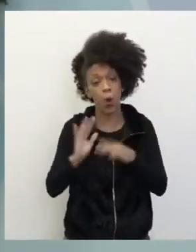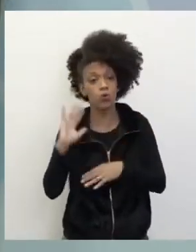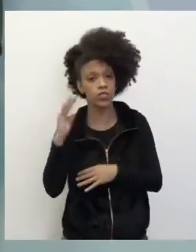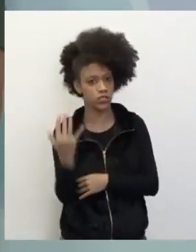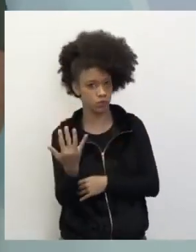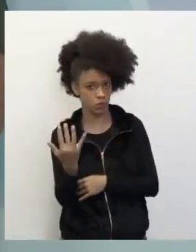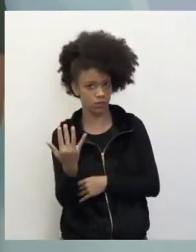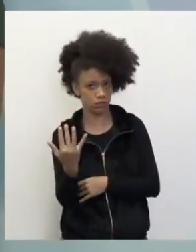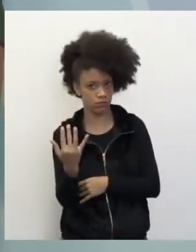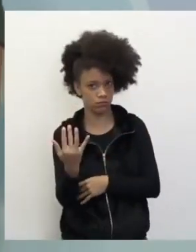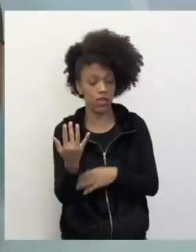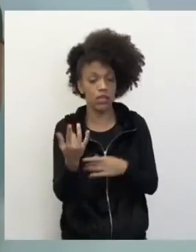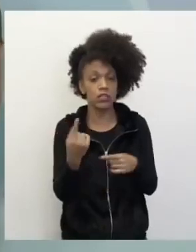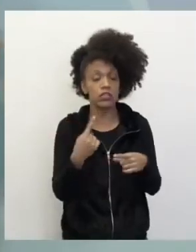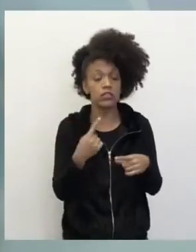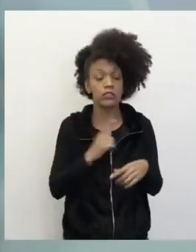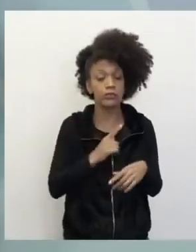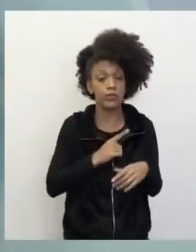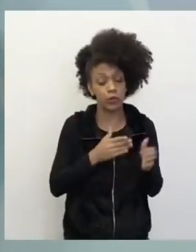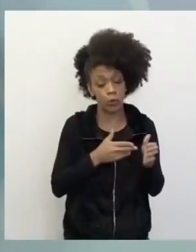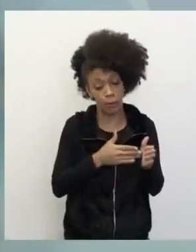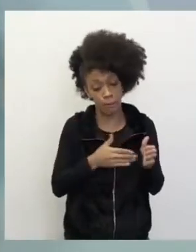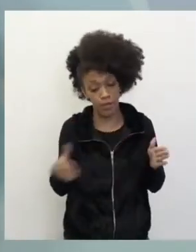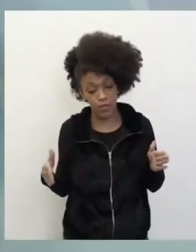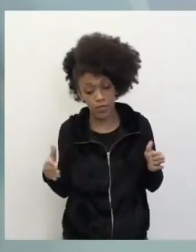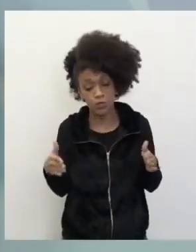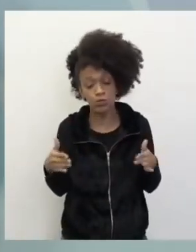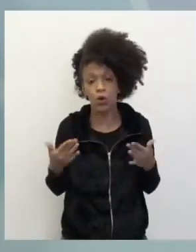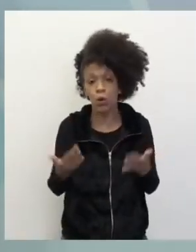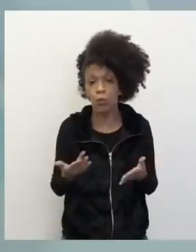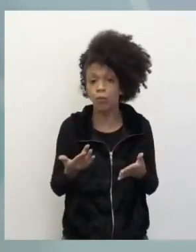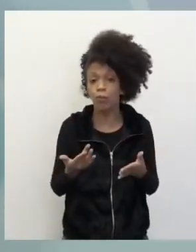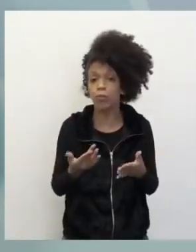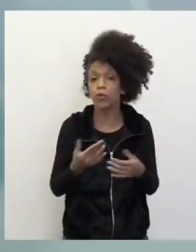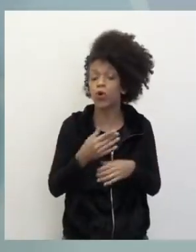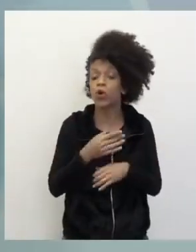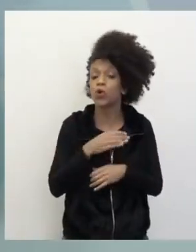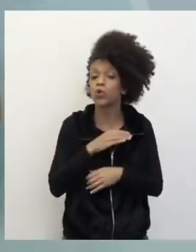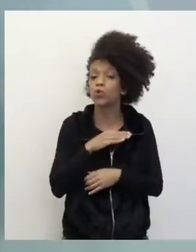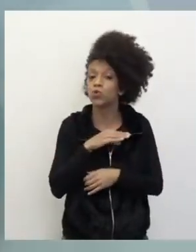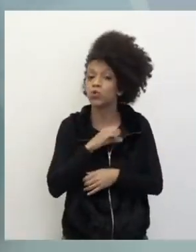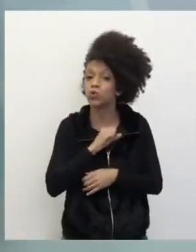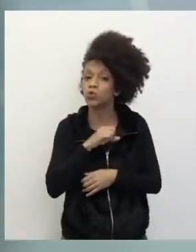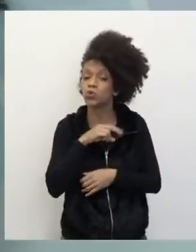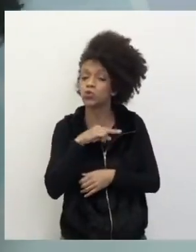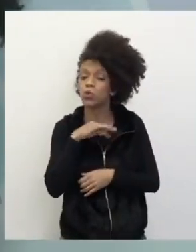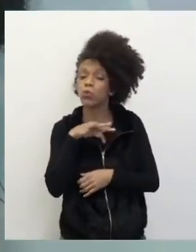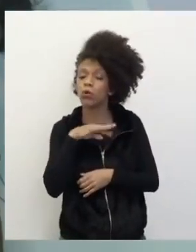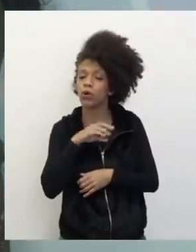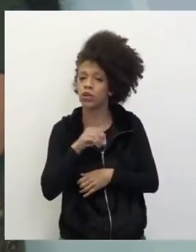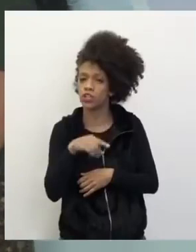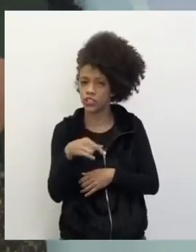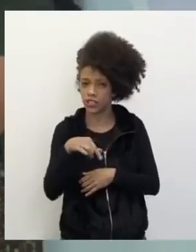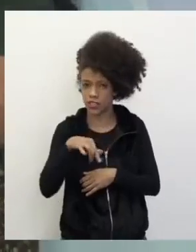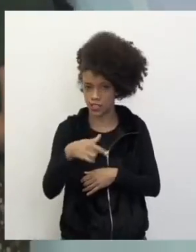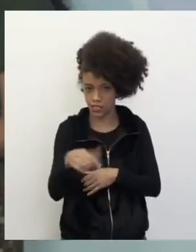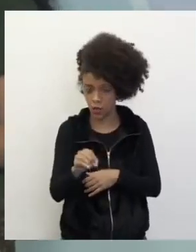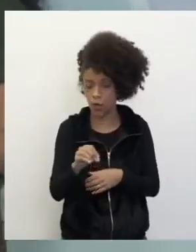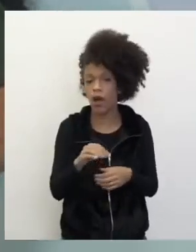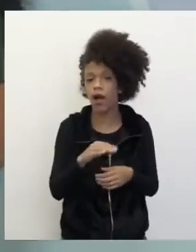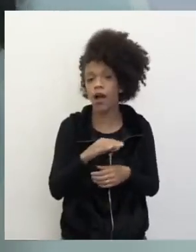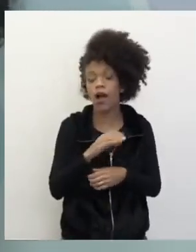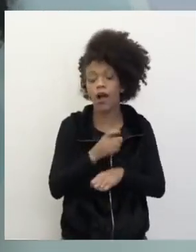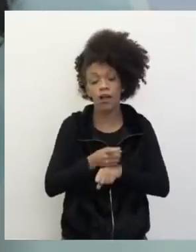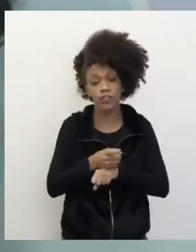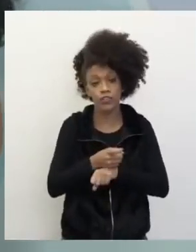digo aqui eu tenho um período composto por subordinação adverbial. Então, aqui eu